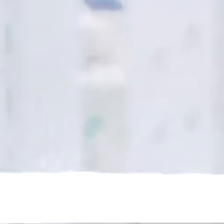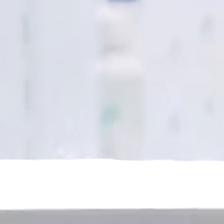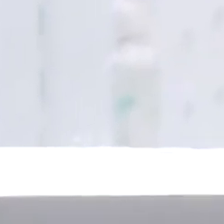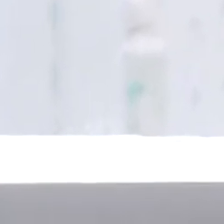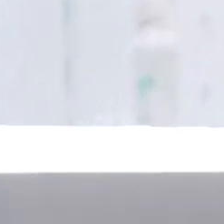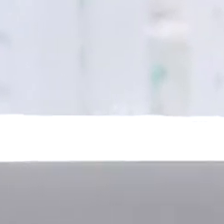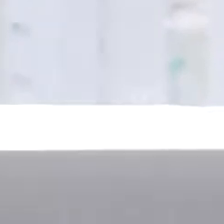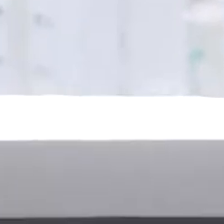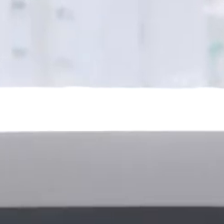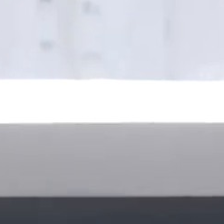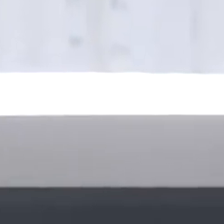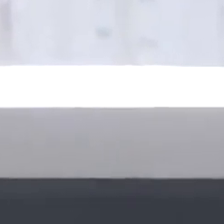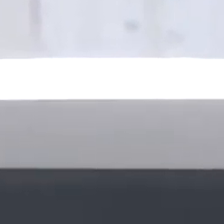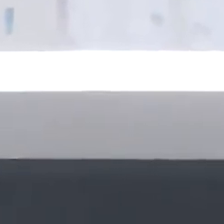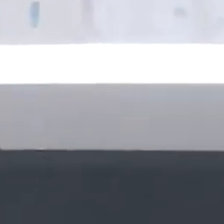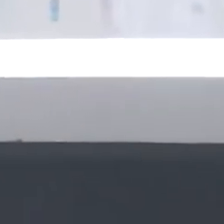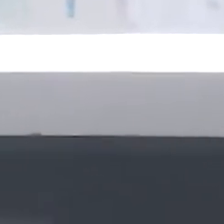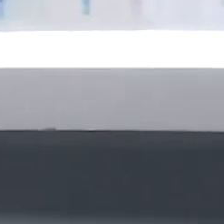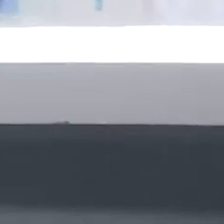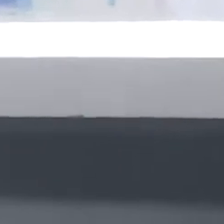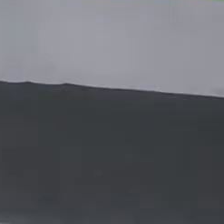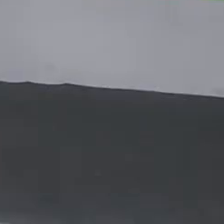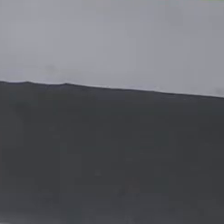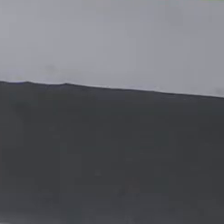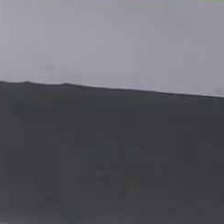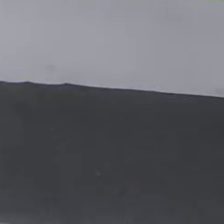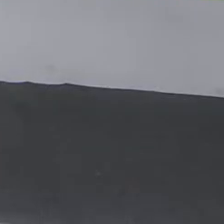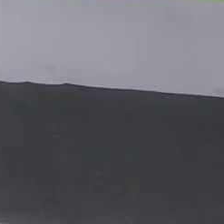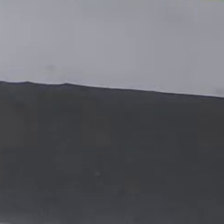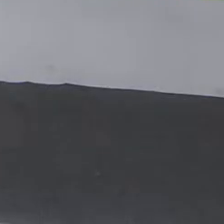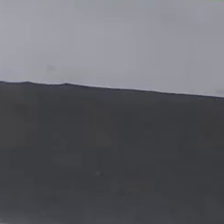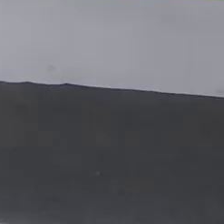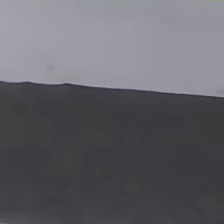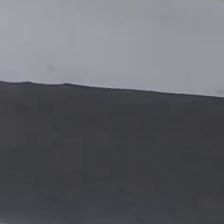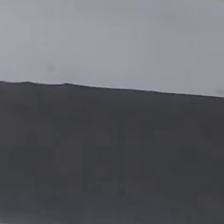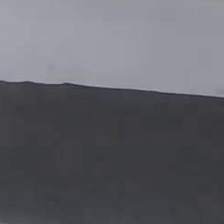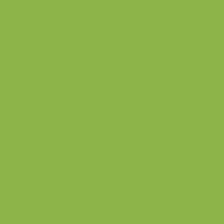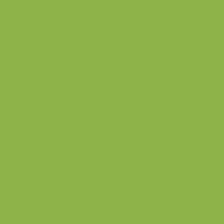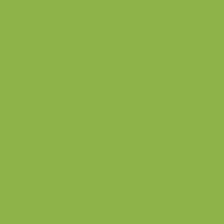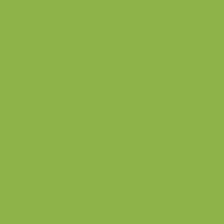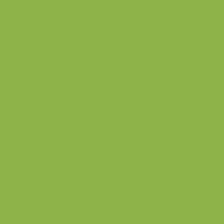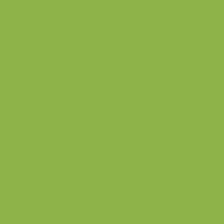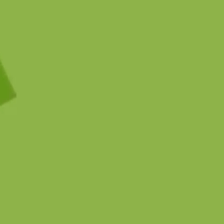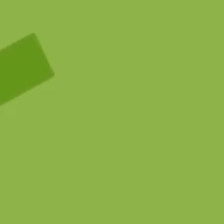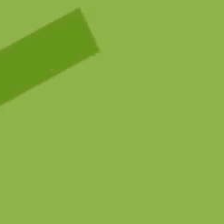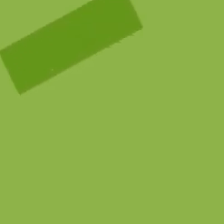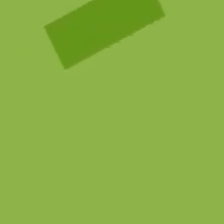primeiro expediente desta quarta-feira, 13 de julho de 2022.